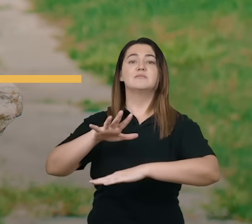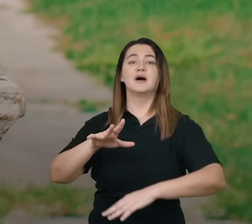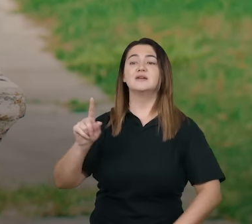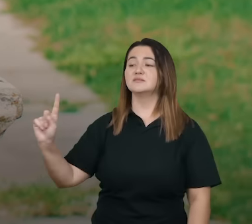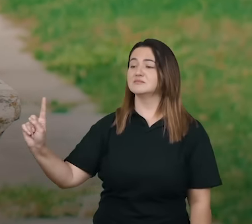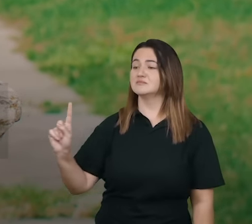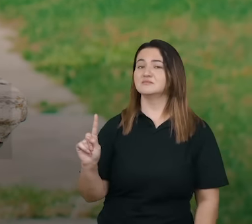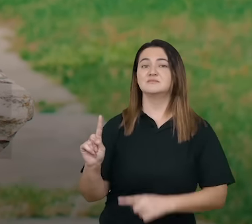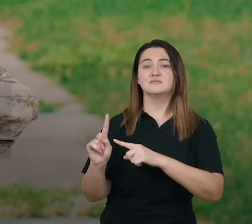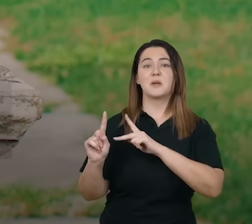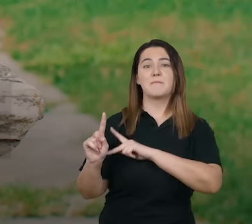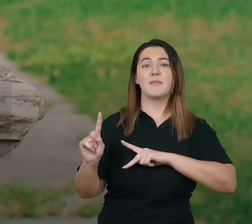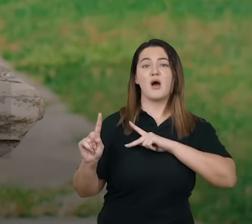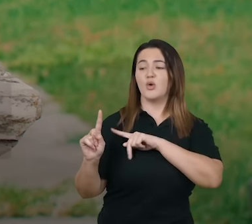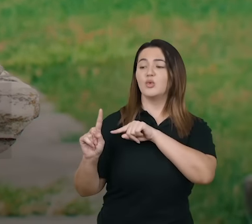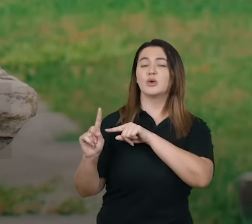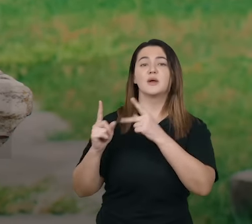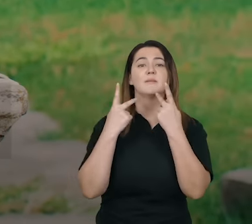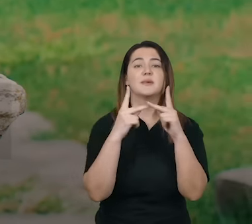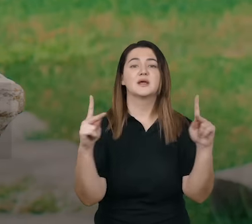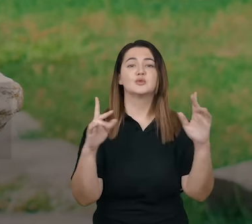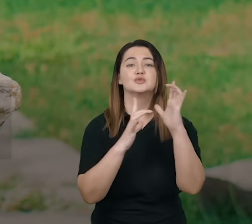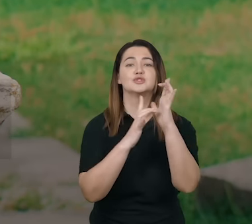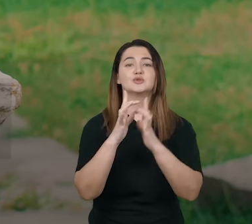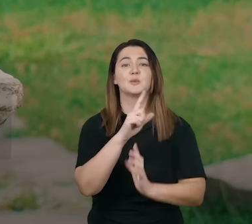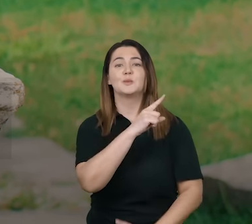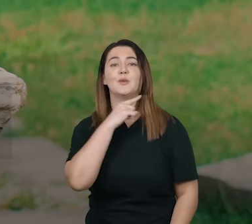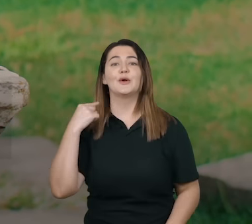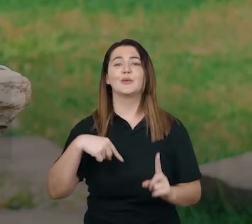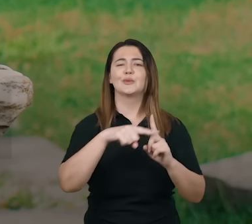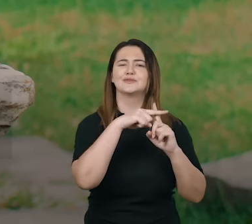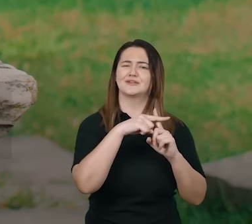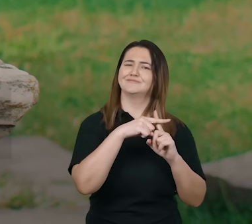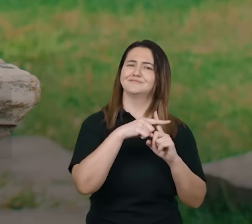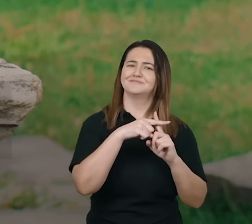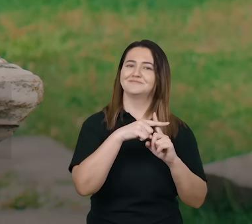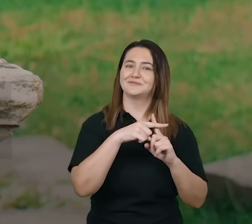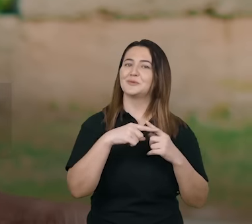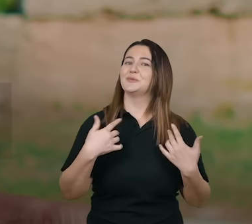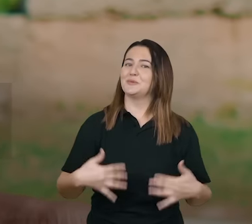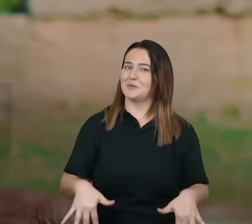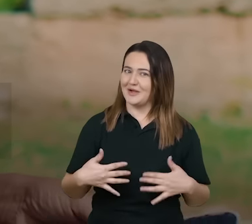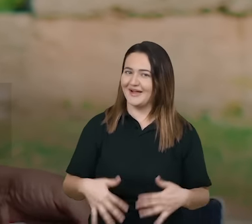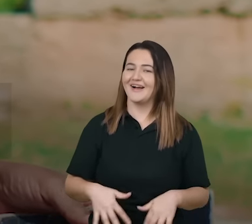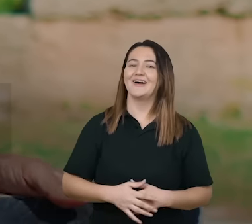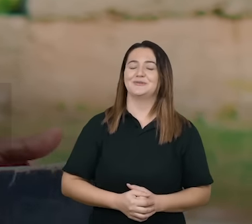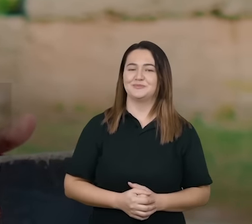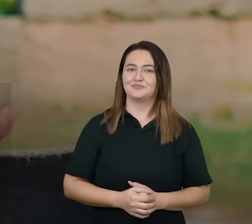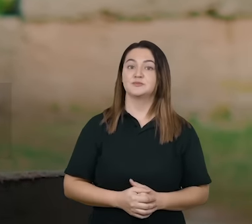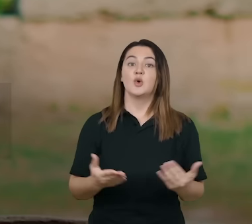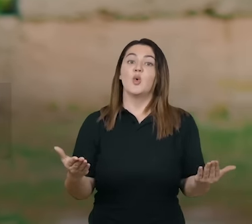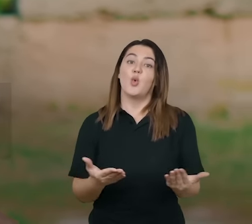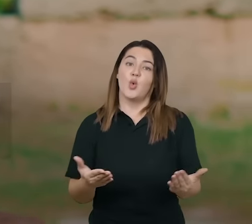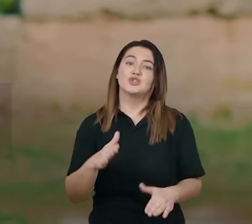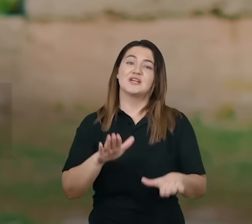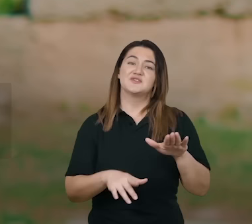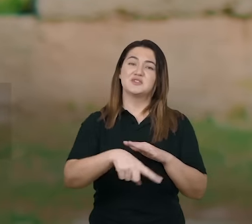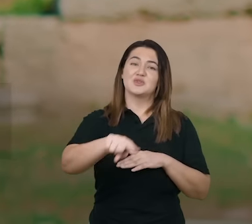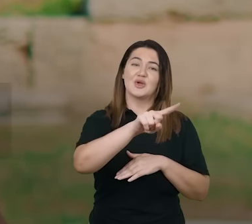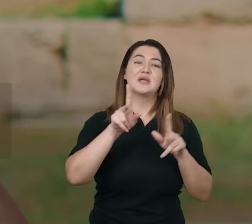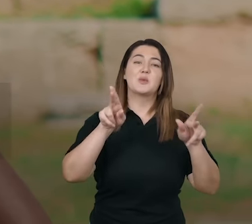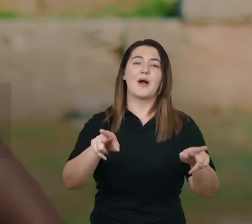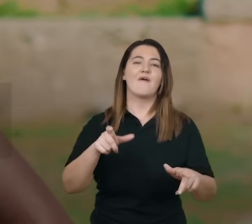de Tarso, pregando a Cristo crucificado. Que lição para os dias em que vivemos, não é? Onde nós, às vezes,